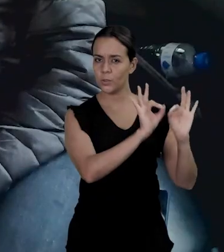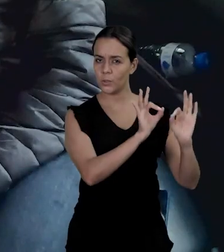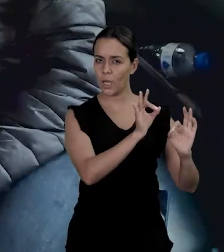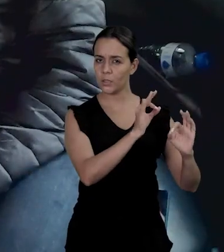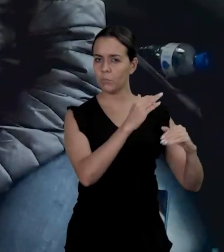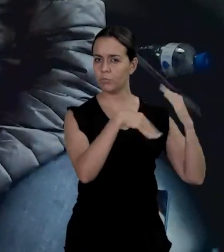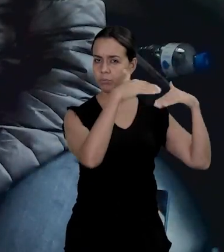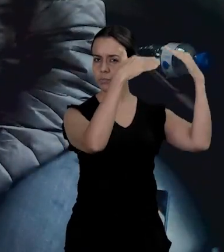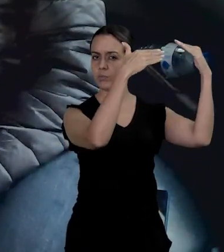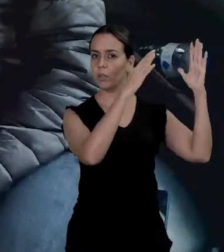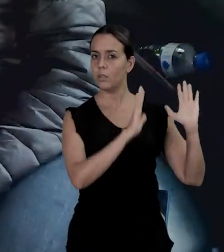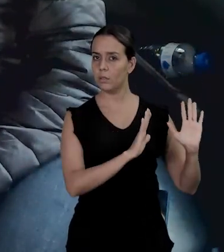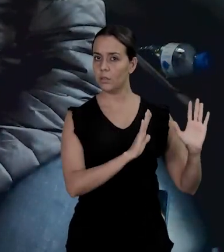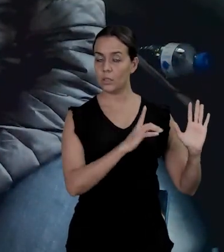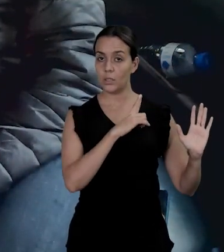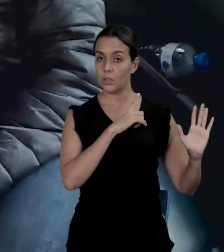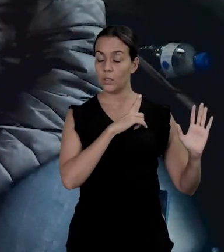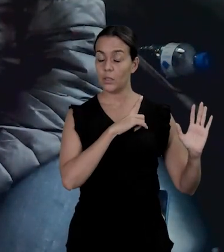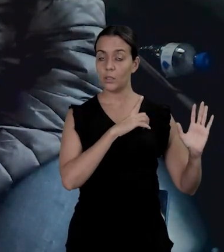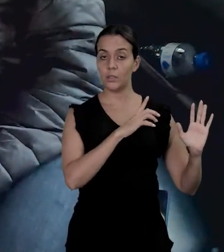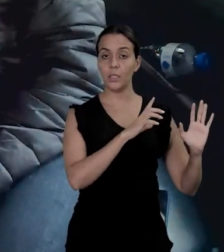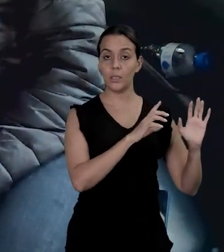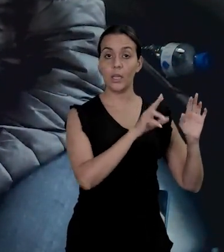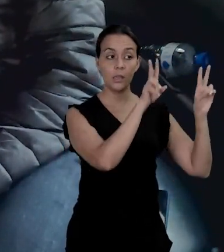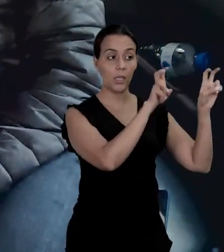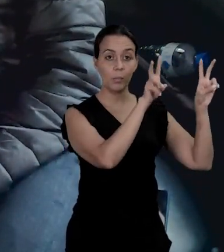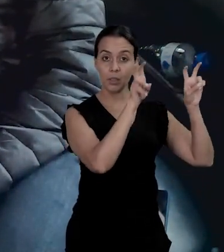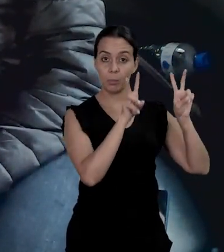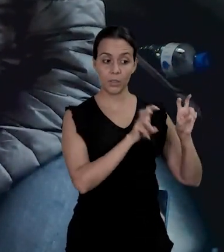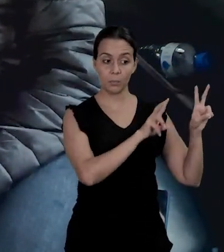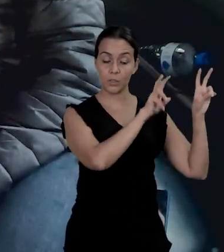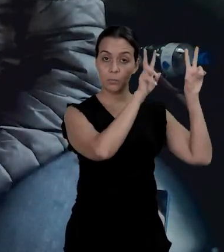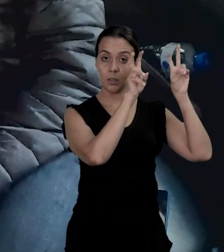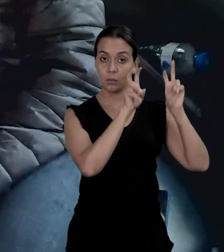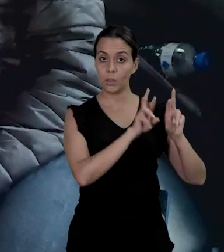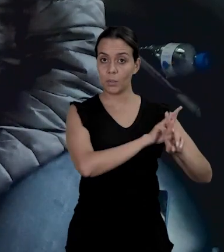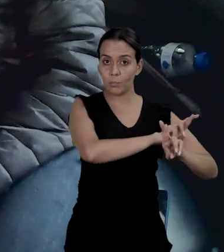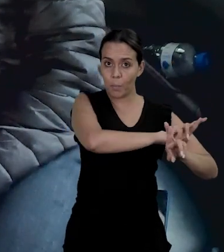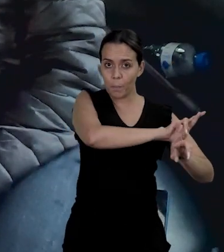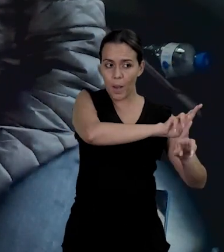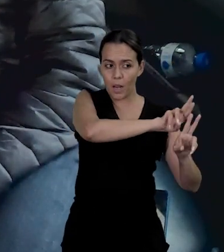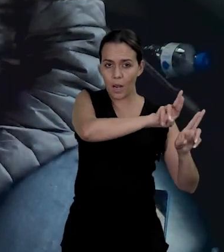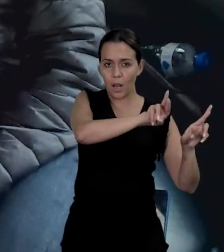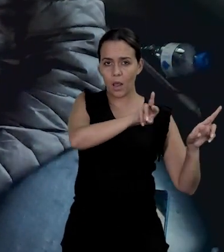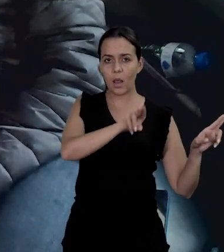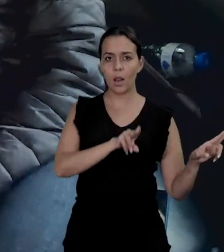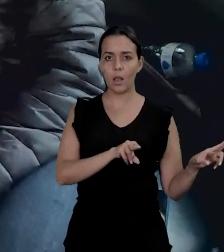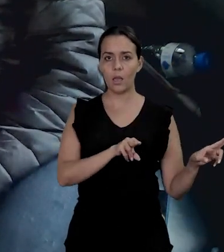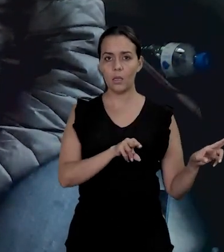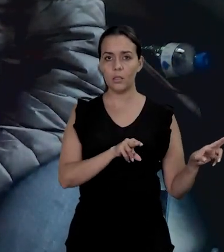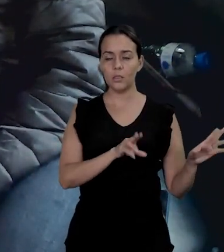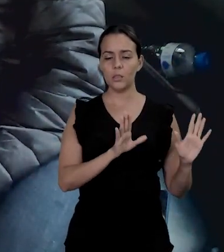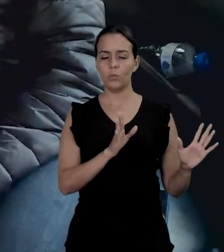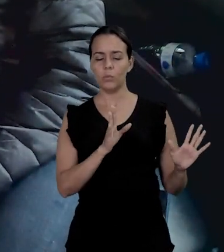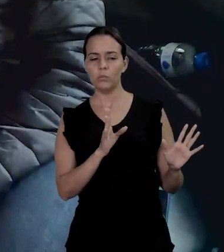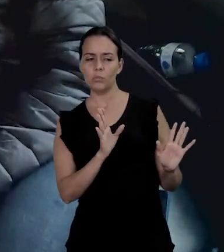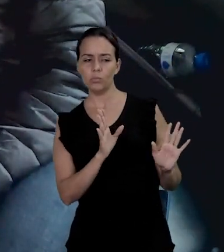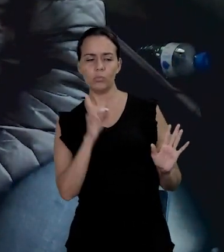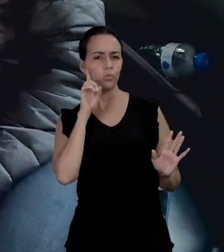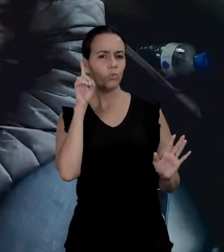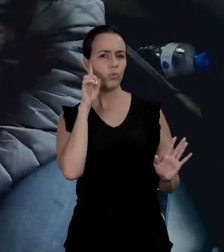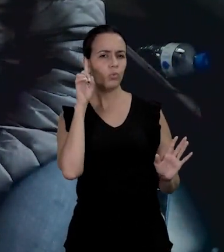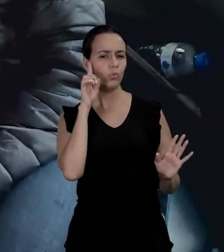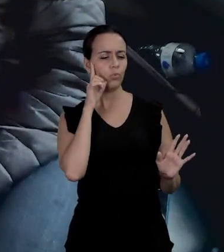vendo, e aí isso está impactando no dia a dia delas. Então, as pessoas elas deixam de receber um crédito e elas não sabem o porquê. Elas não conseguem passar